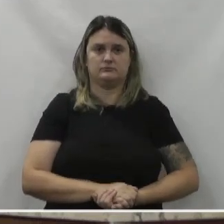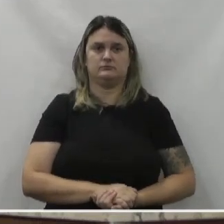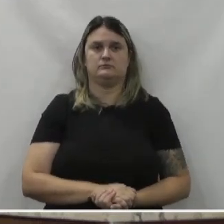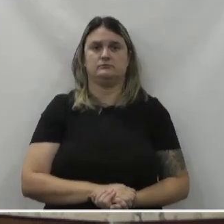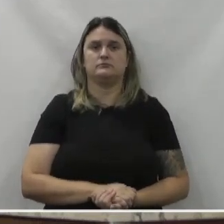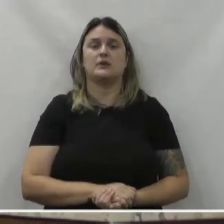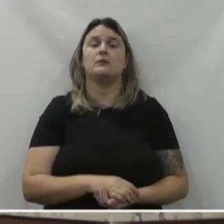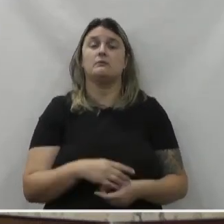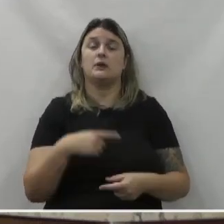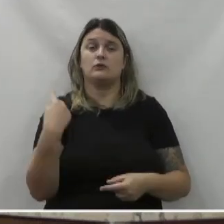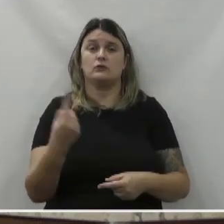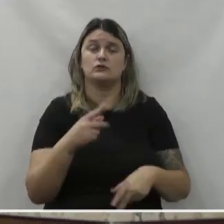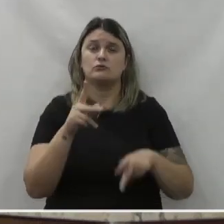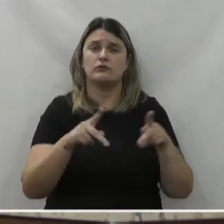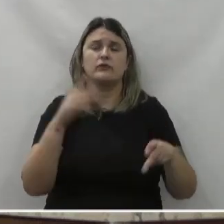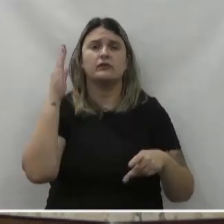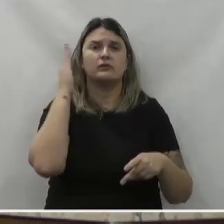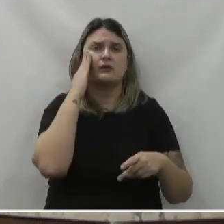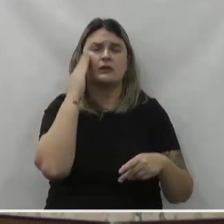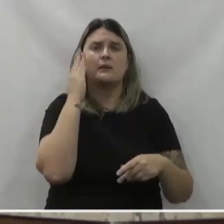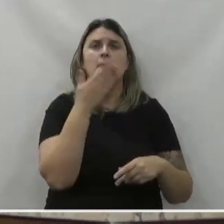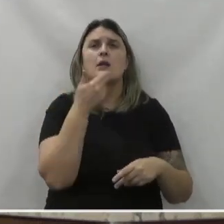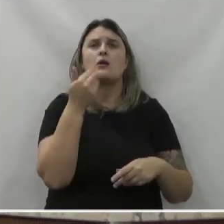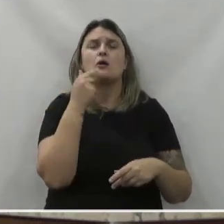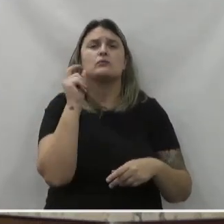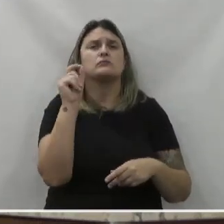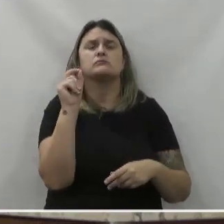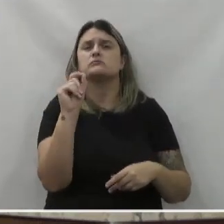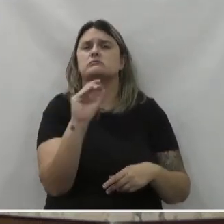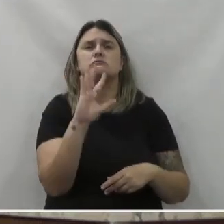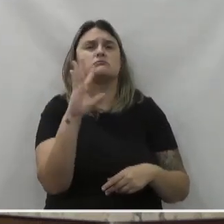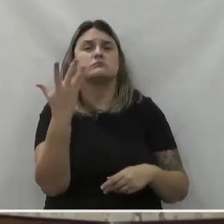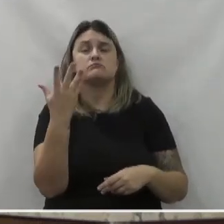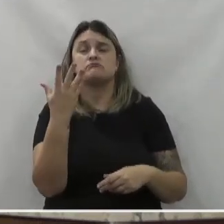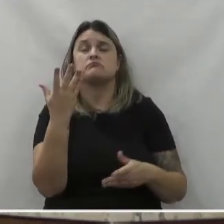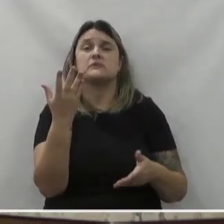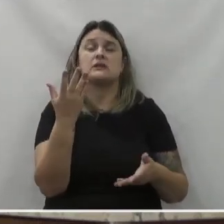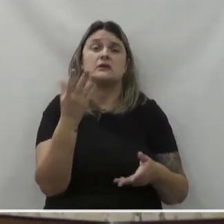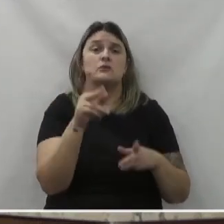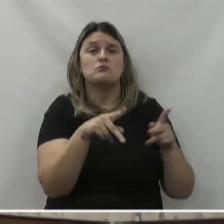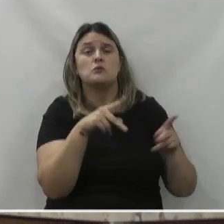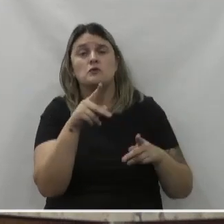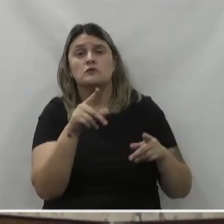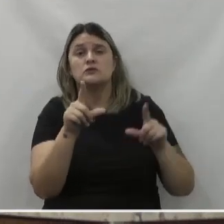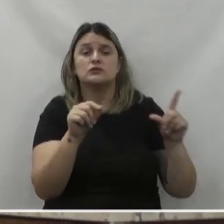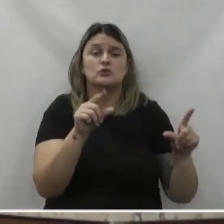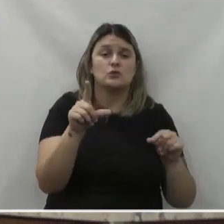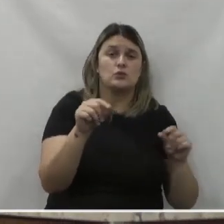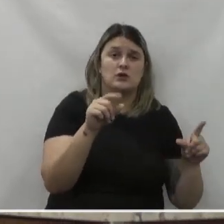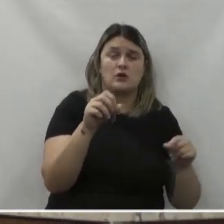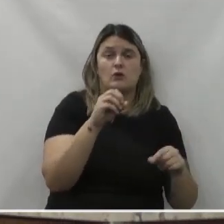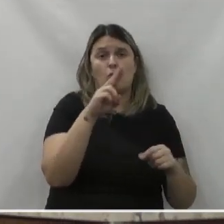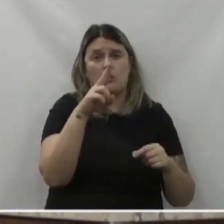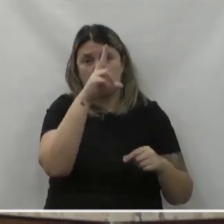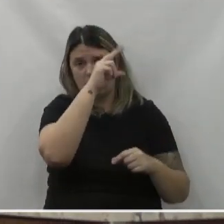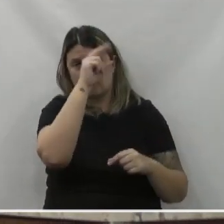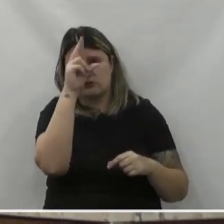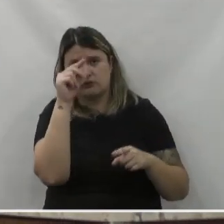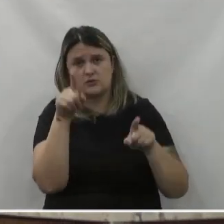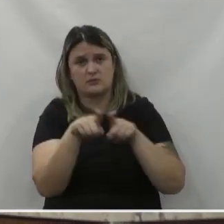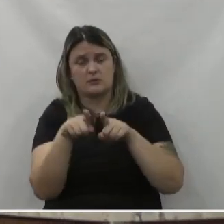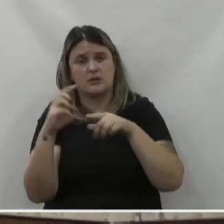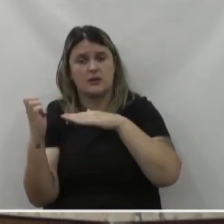tá, para que a população entenda um pouco de tudo isso que está acontecendo e, quem sabe, tanto a prefeitura como a